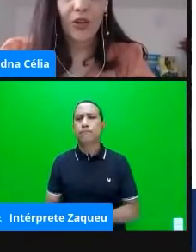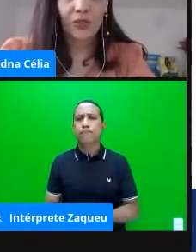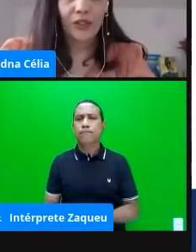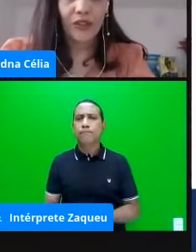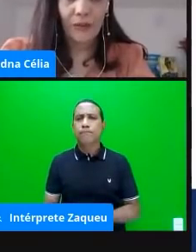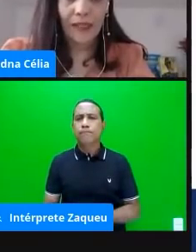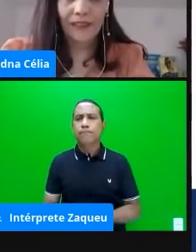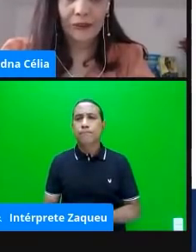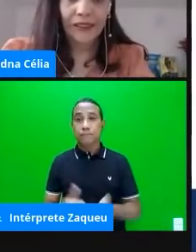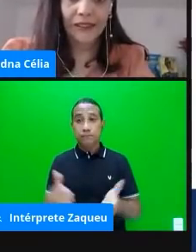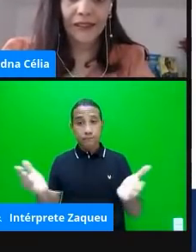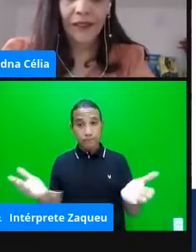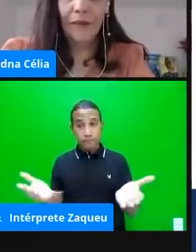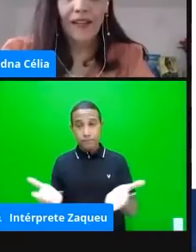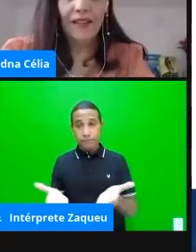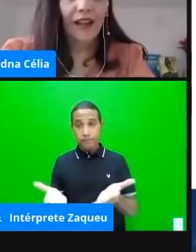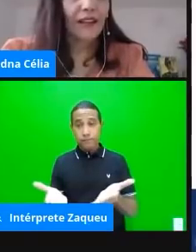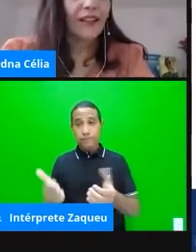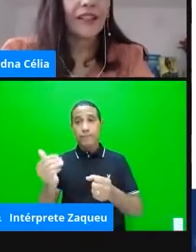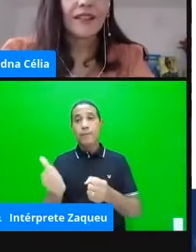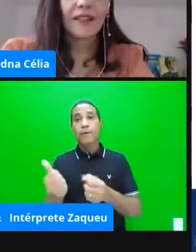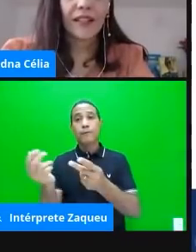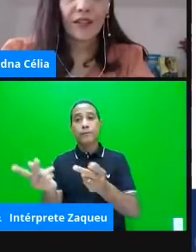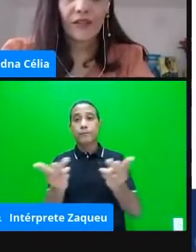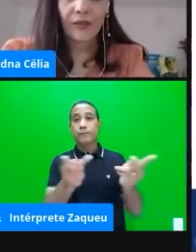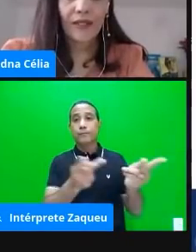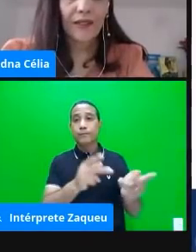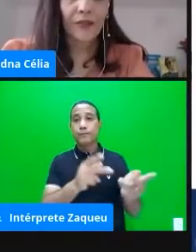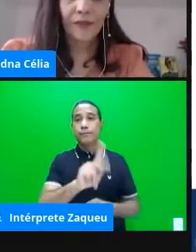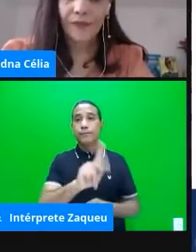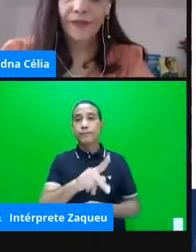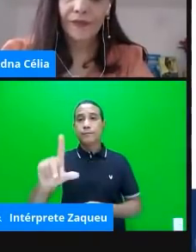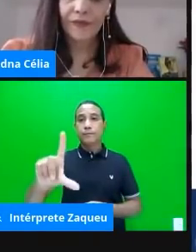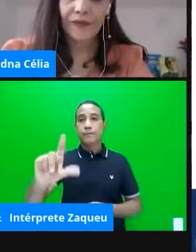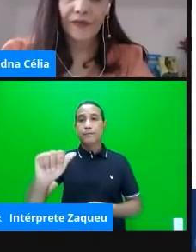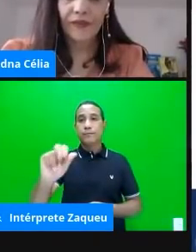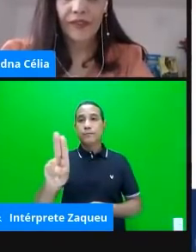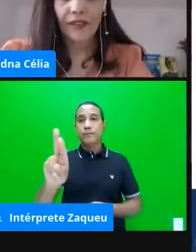Deste modo, eu vou chamar a Laurinda para estar iniciando a nossa formação.